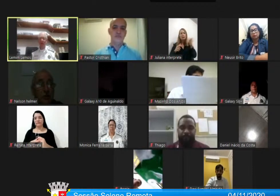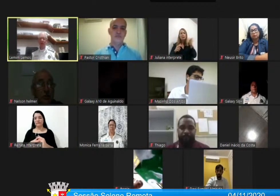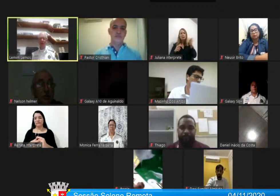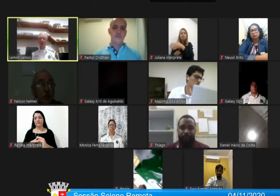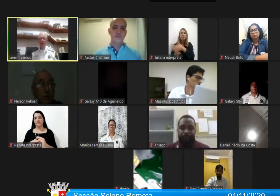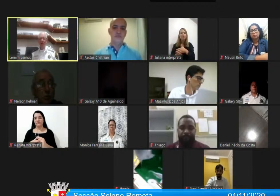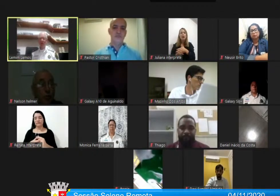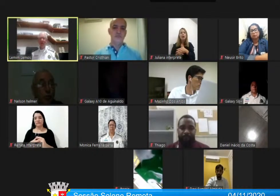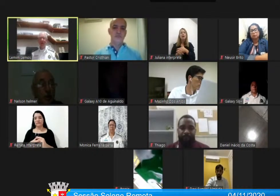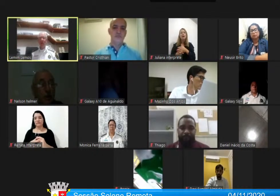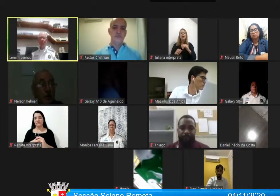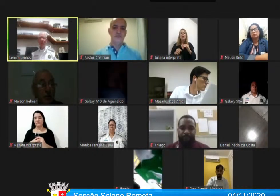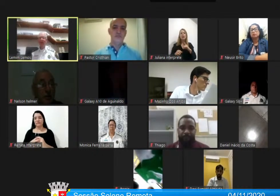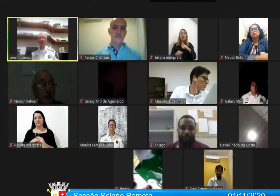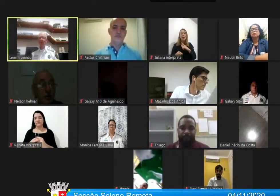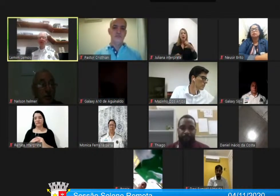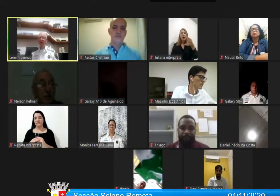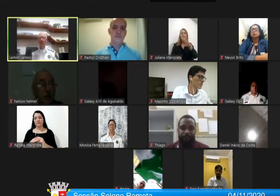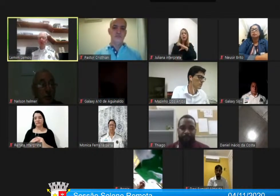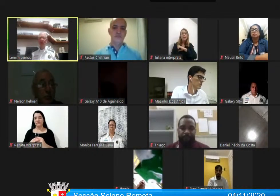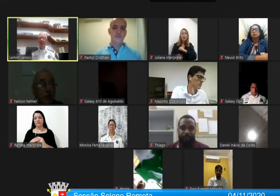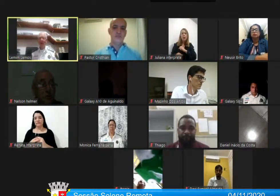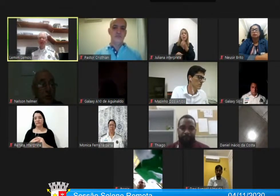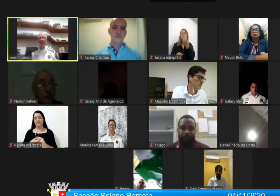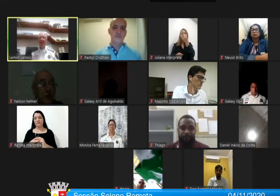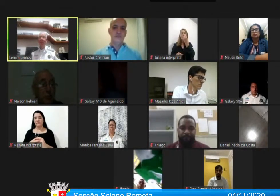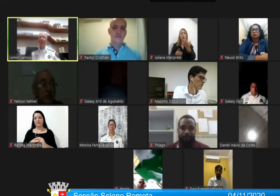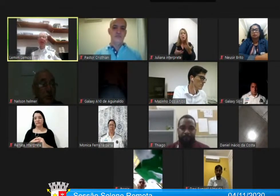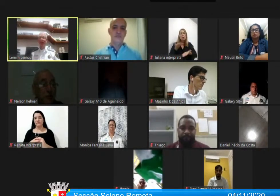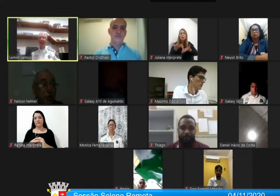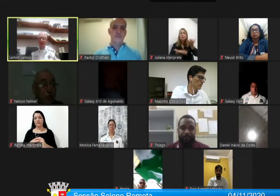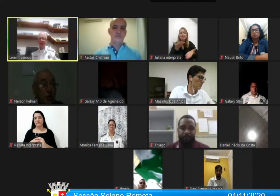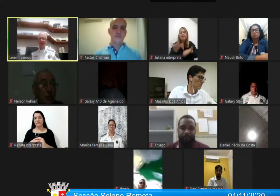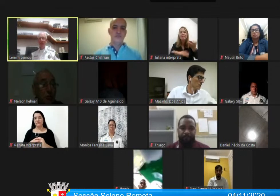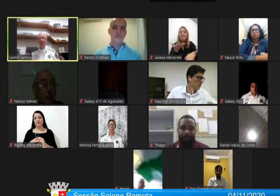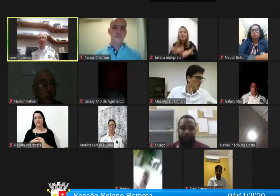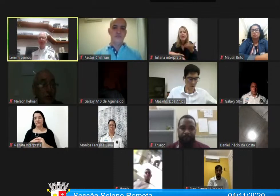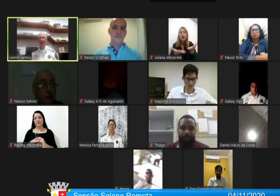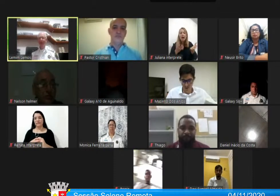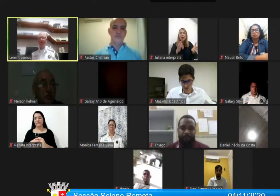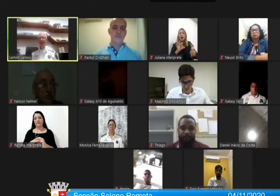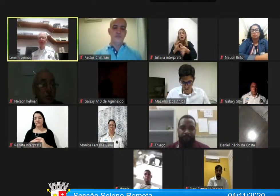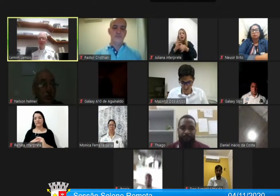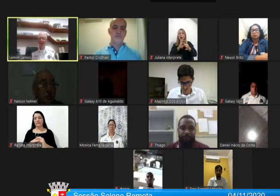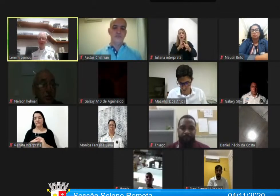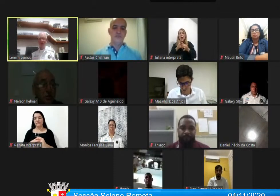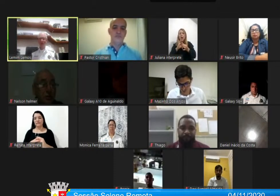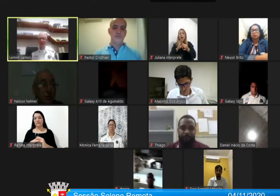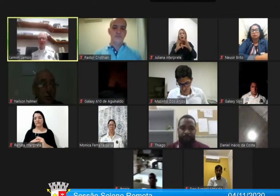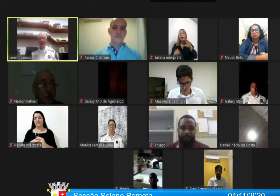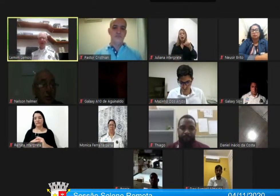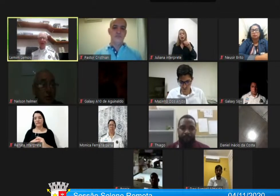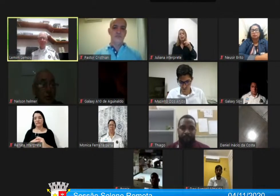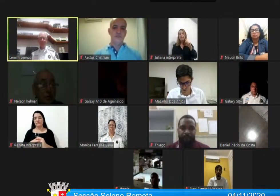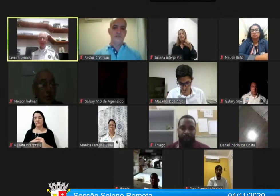outras pessoas. E eles começaram a se reunir nas capelas. Por isso que nós temos capelas hoje. Capela